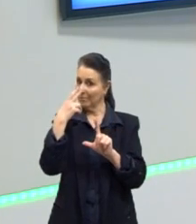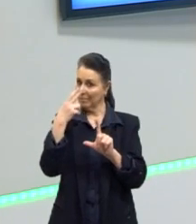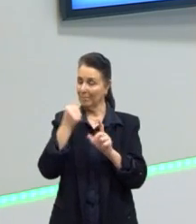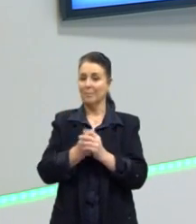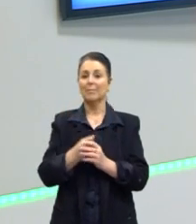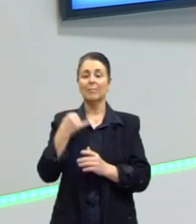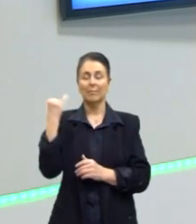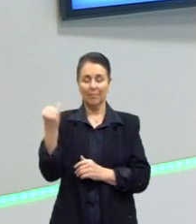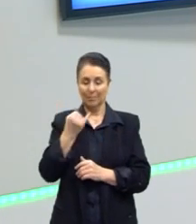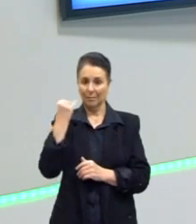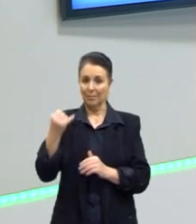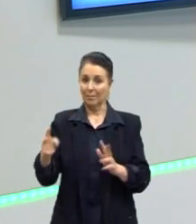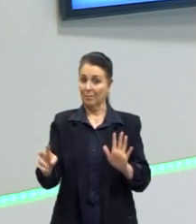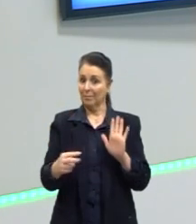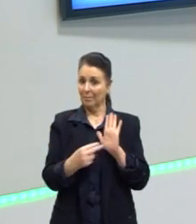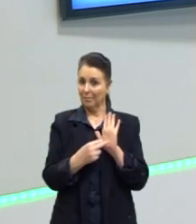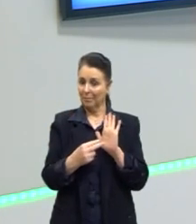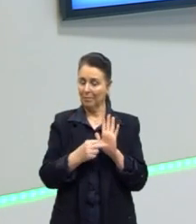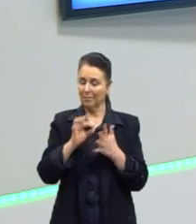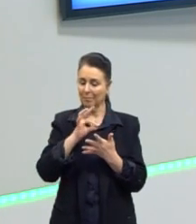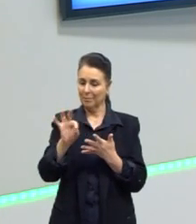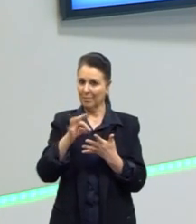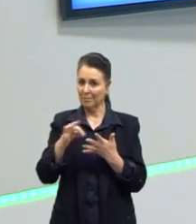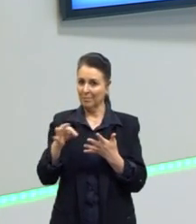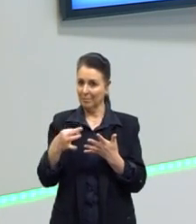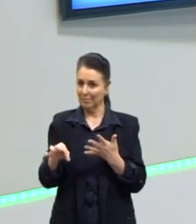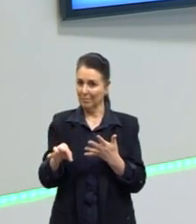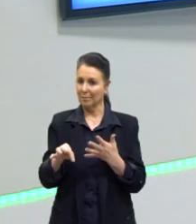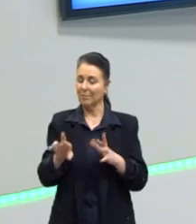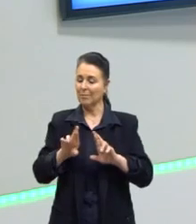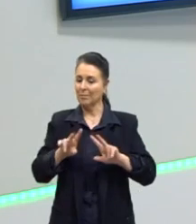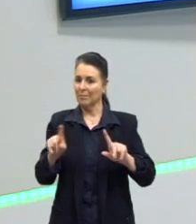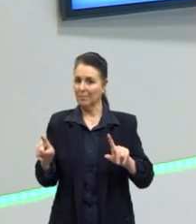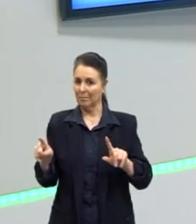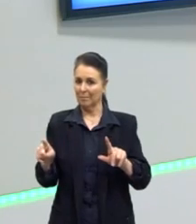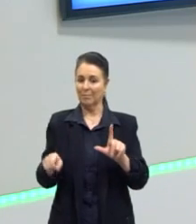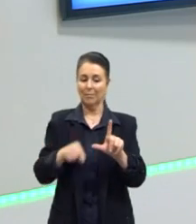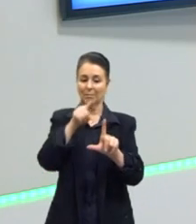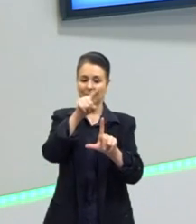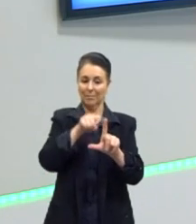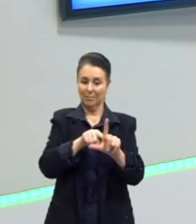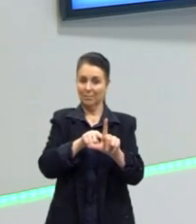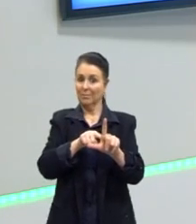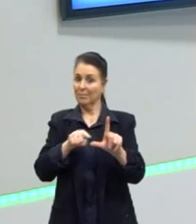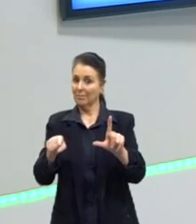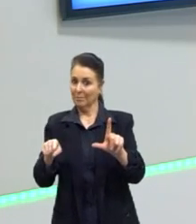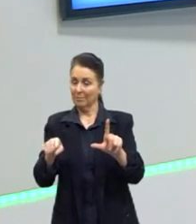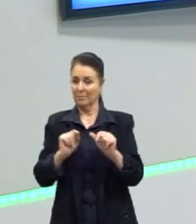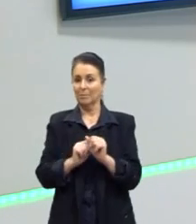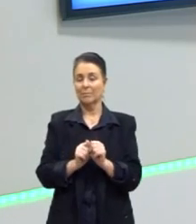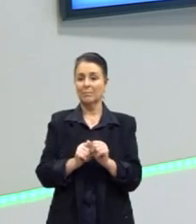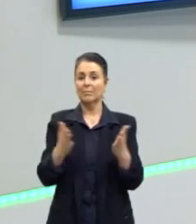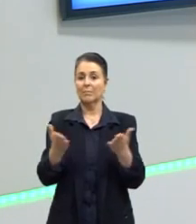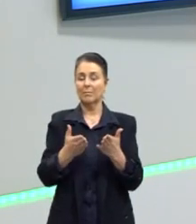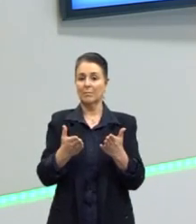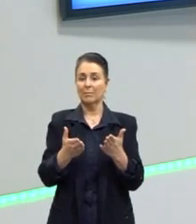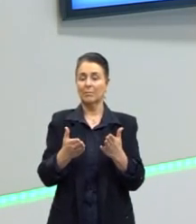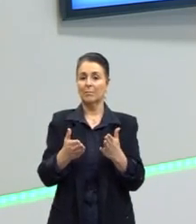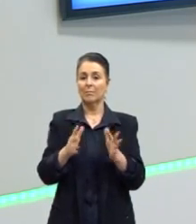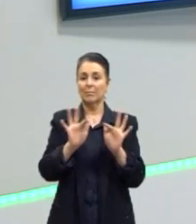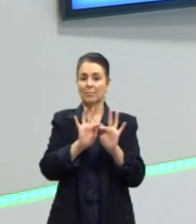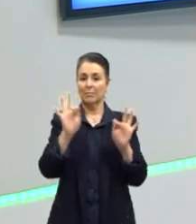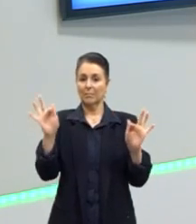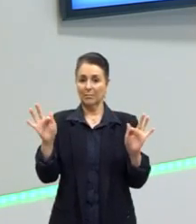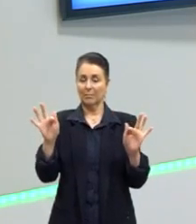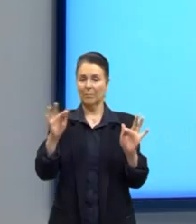prestar bastante atenção nos detalhes que diferenciam uma da outra tá então nós chamamos ainda né a função